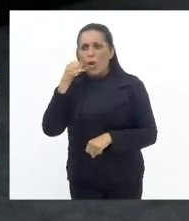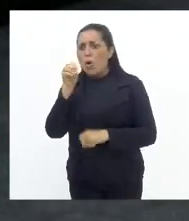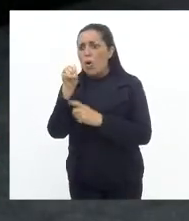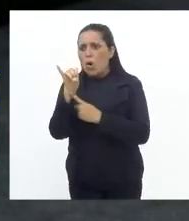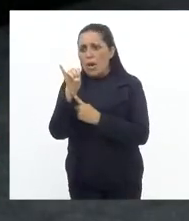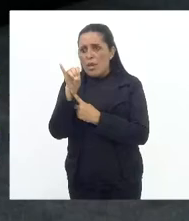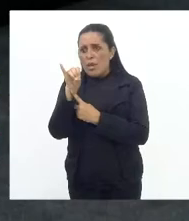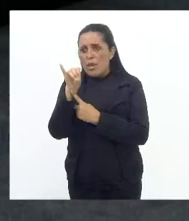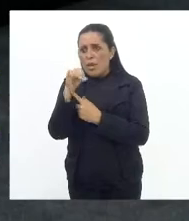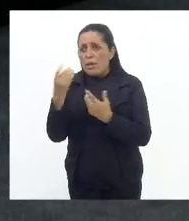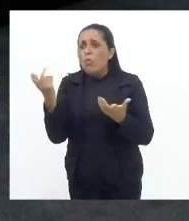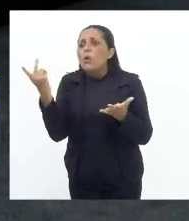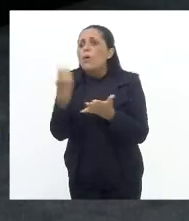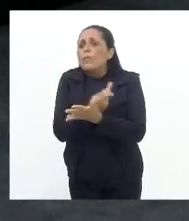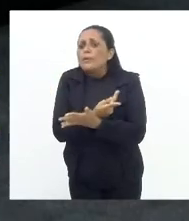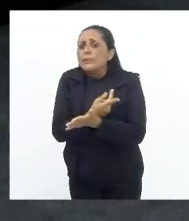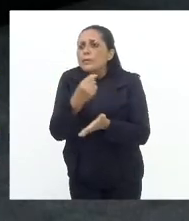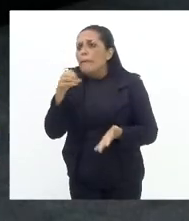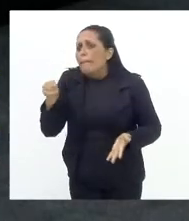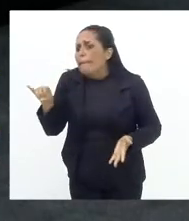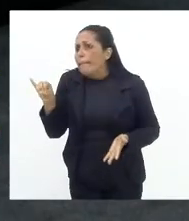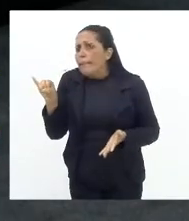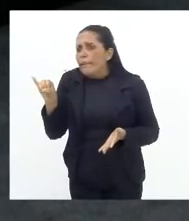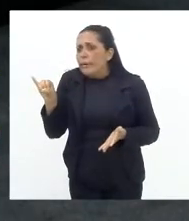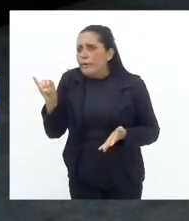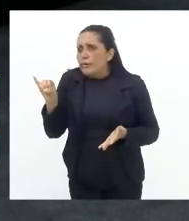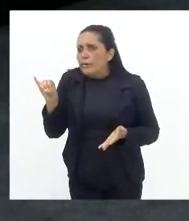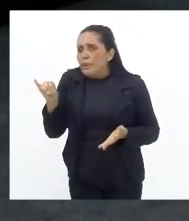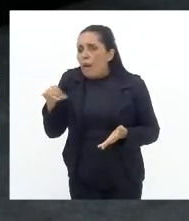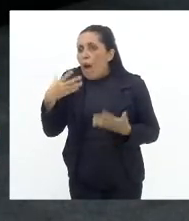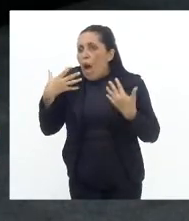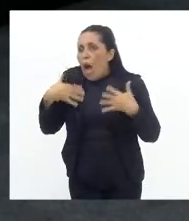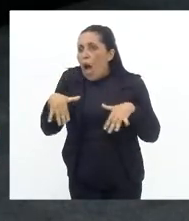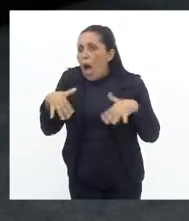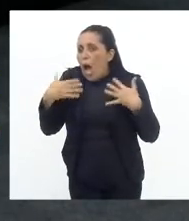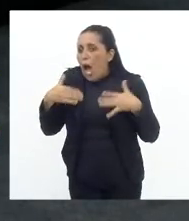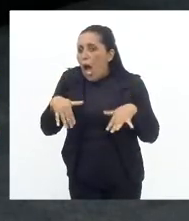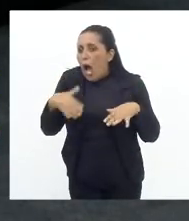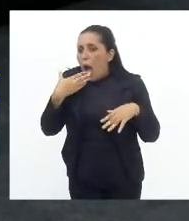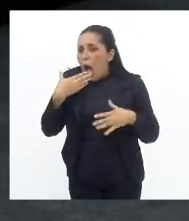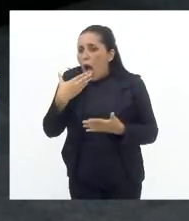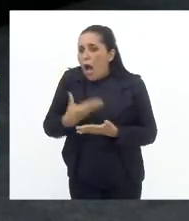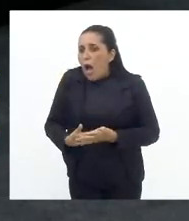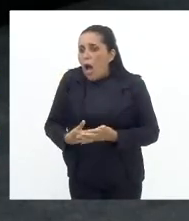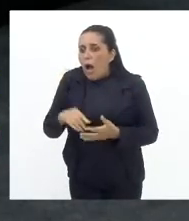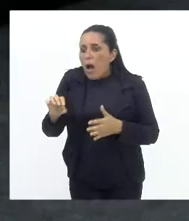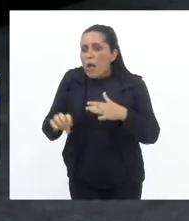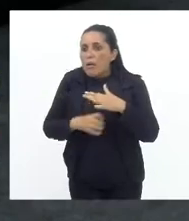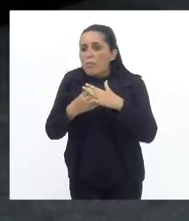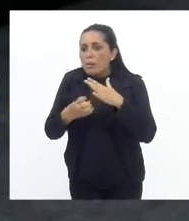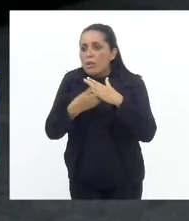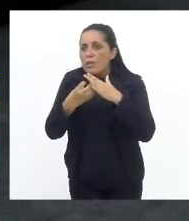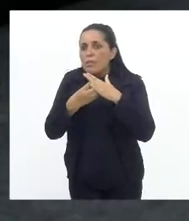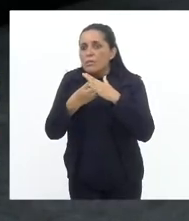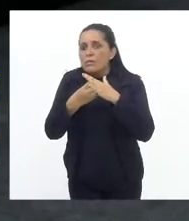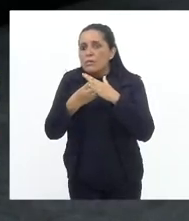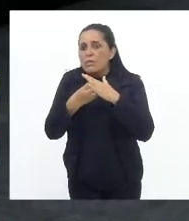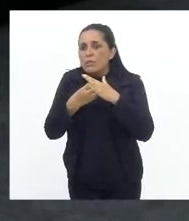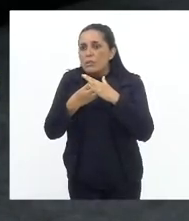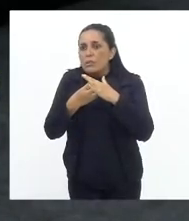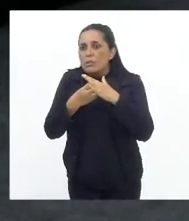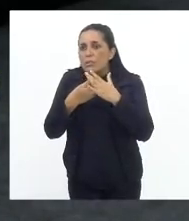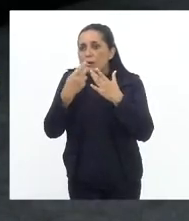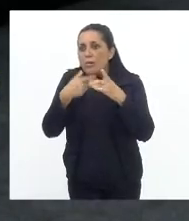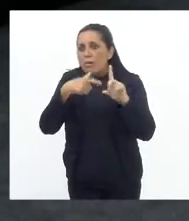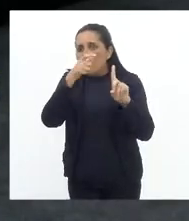Oi para saber o que que tá acontecendo página a empresa sugeriu aqui a este cliente